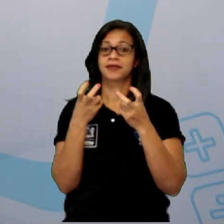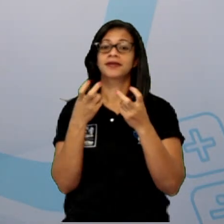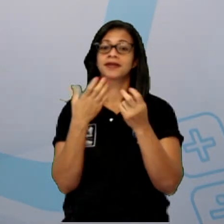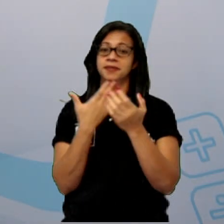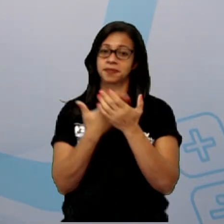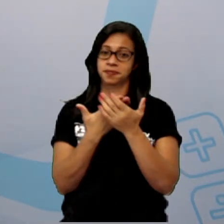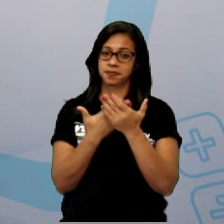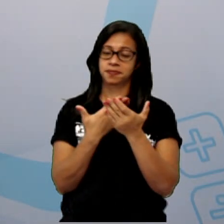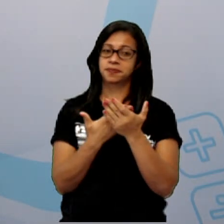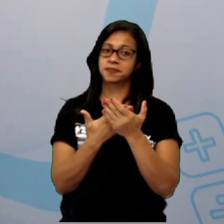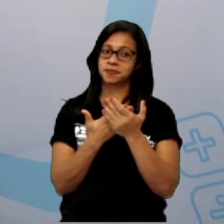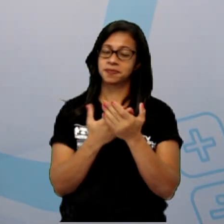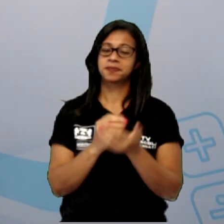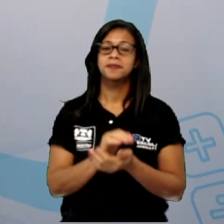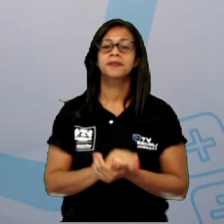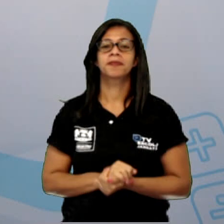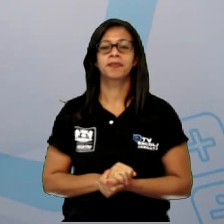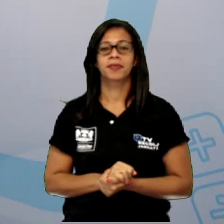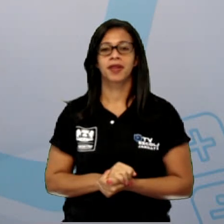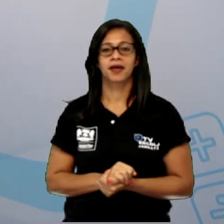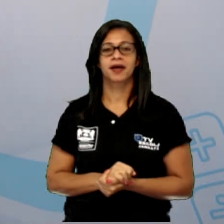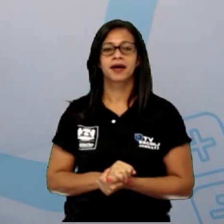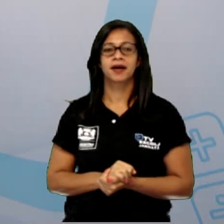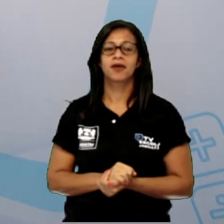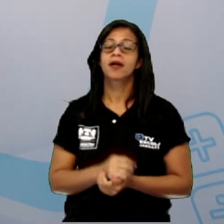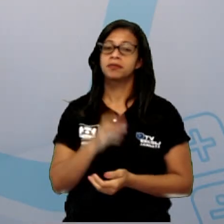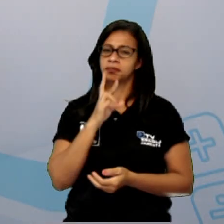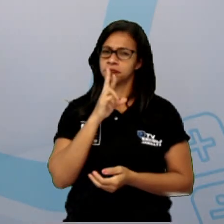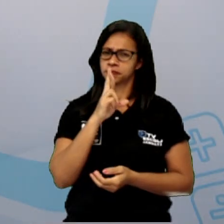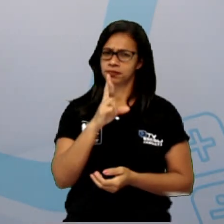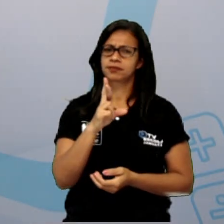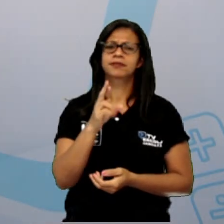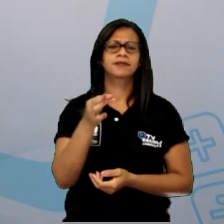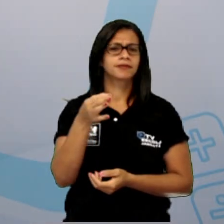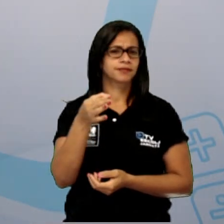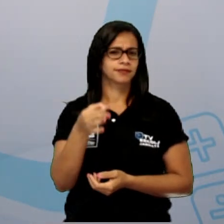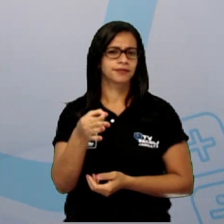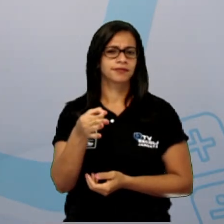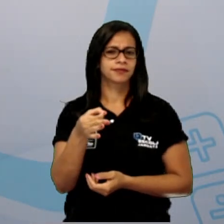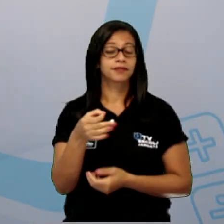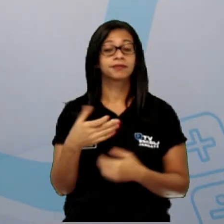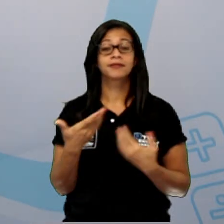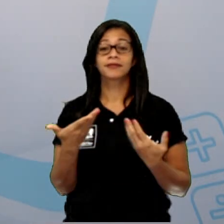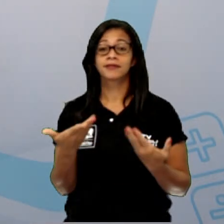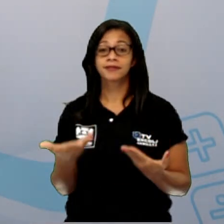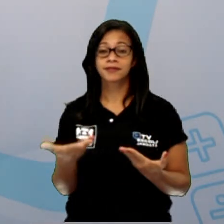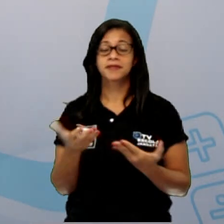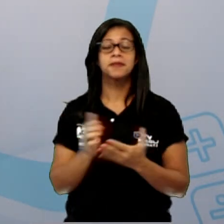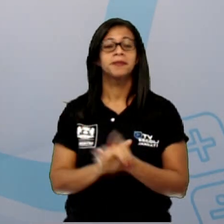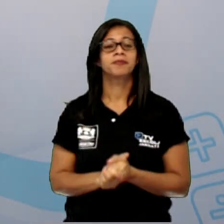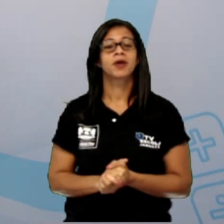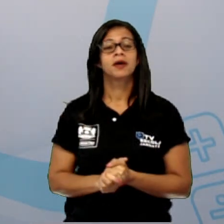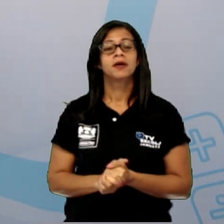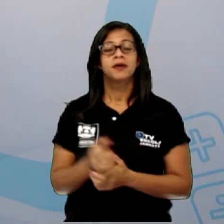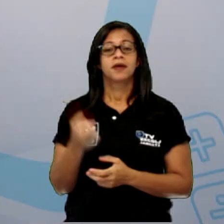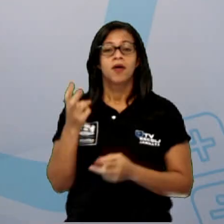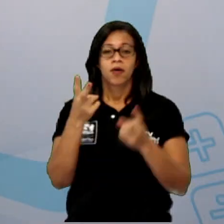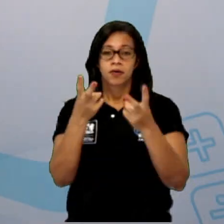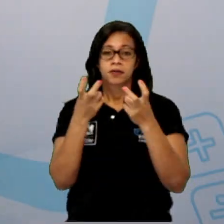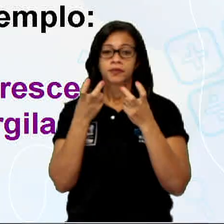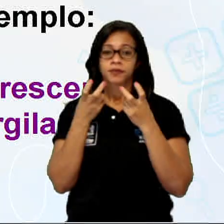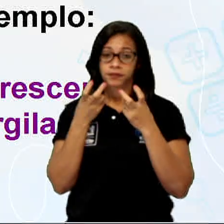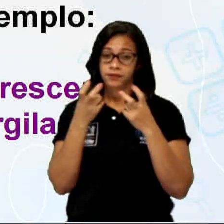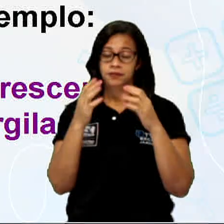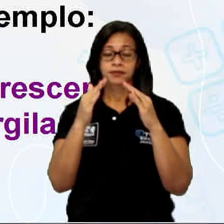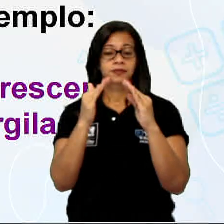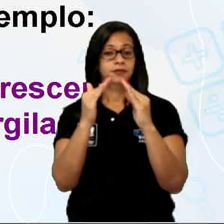você observou o assunto, não vai ficar difícil para você. Então, o que eu proponho para vocês? Observe na sua